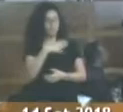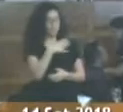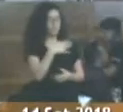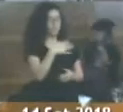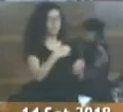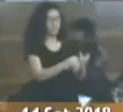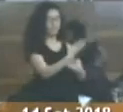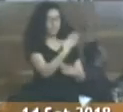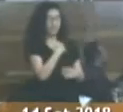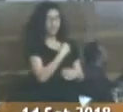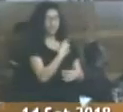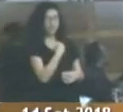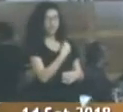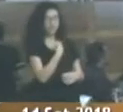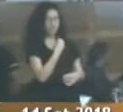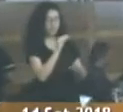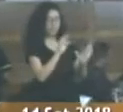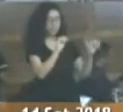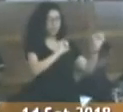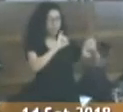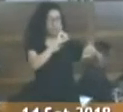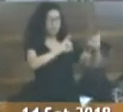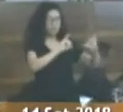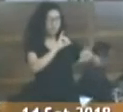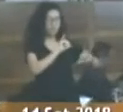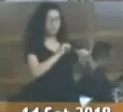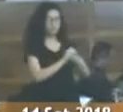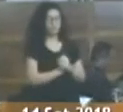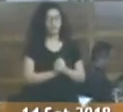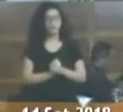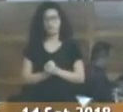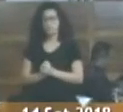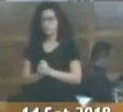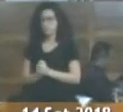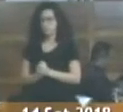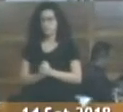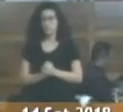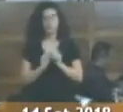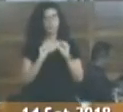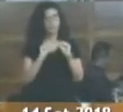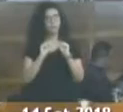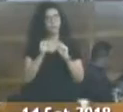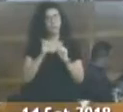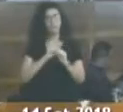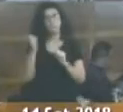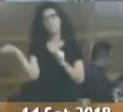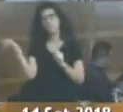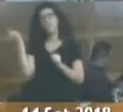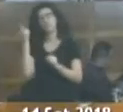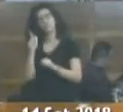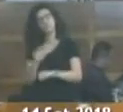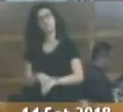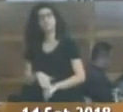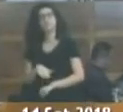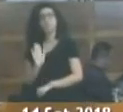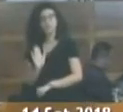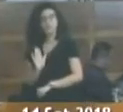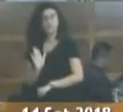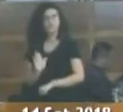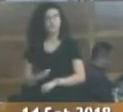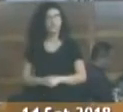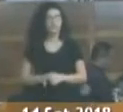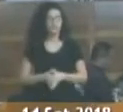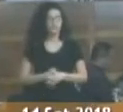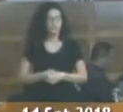gente tem como intenção reproduzir em laboratório para poder recuperar, né, essas espécies no